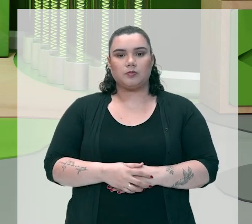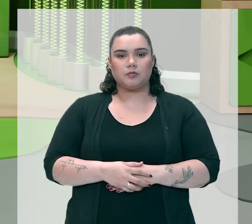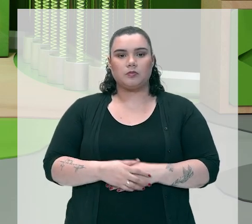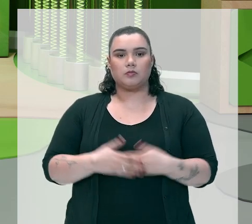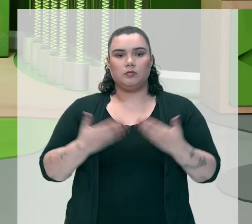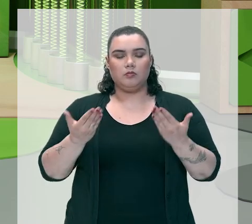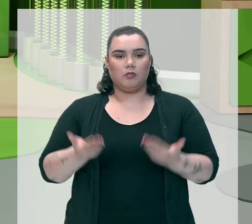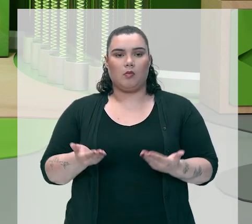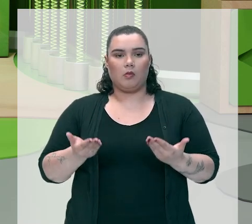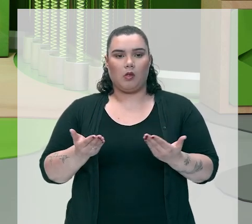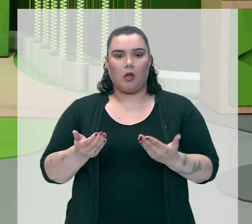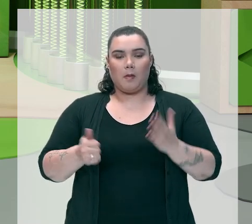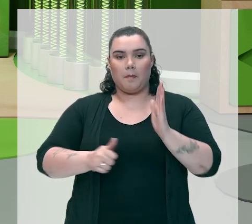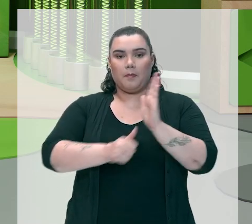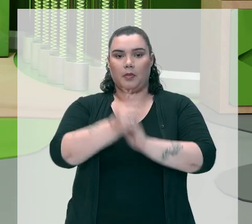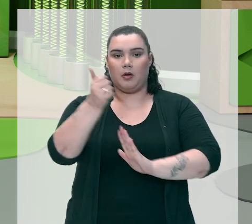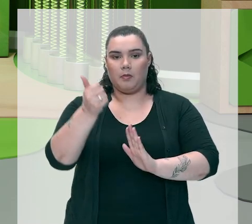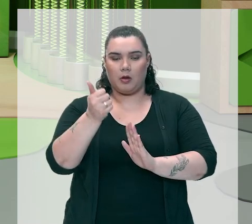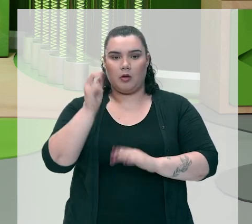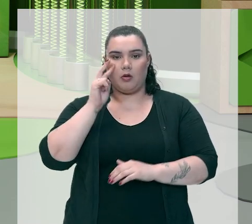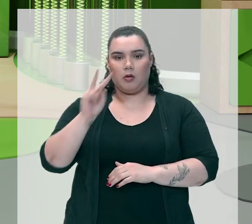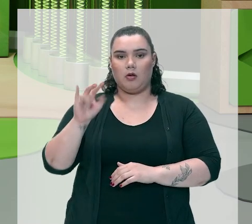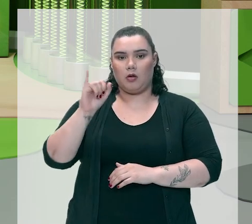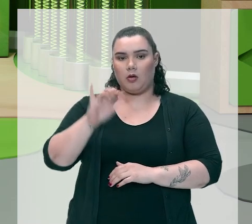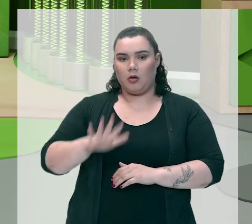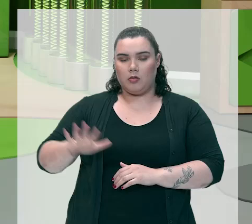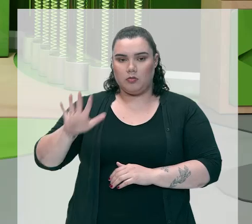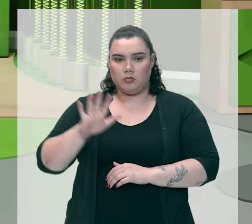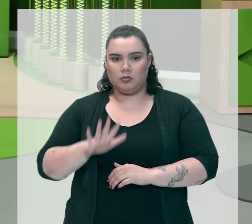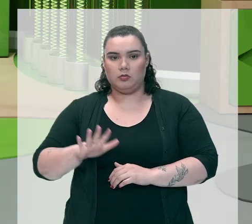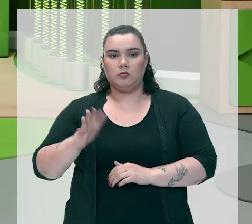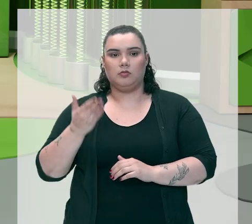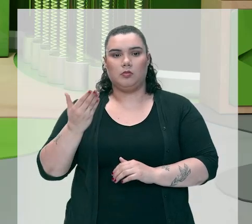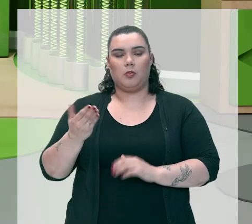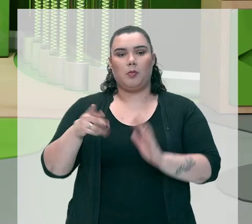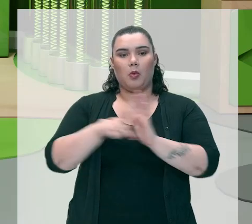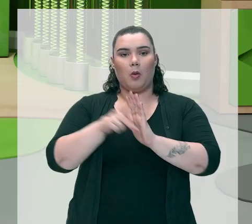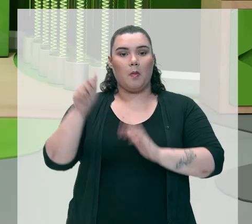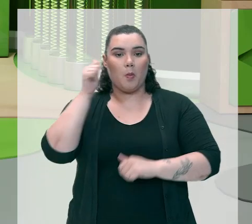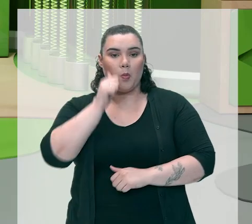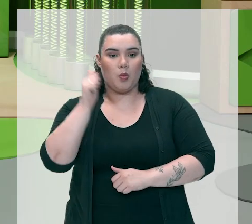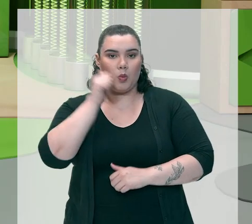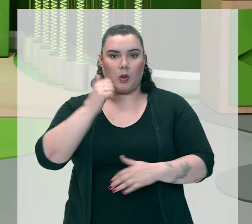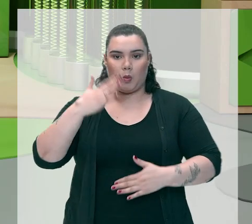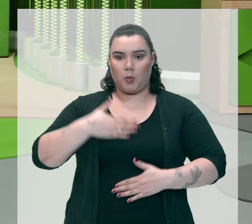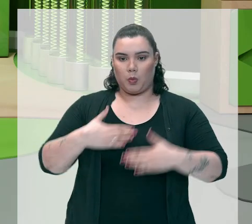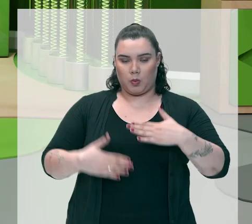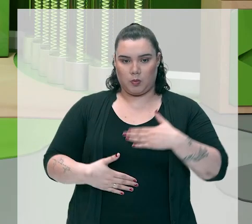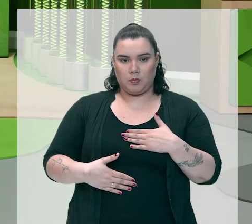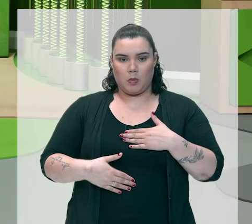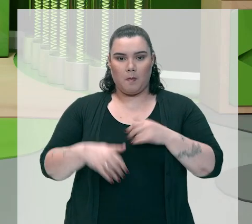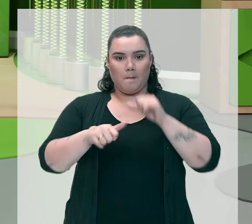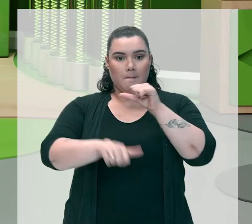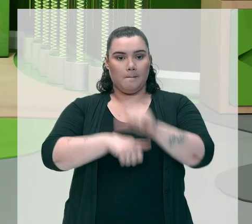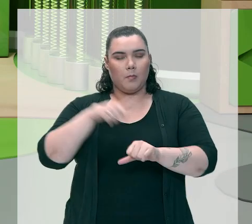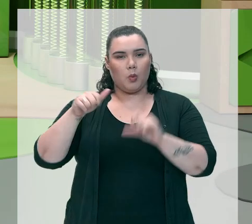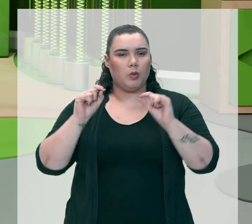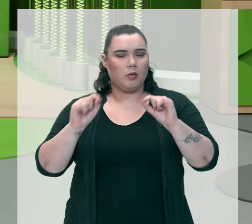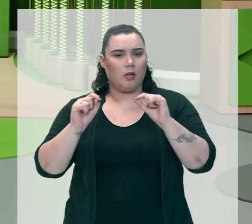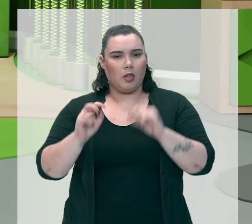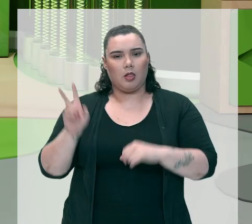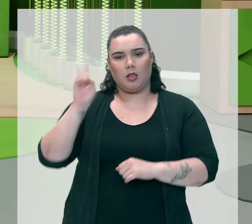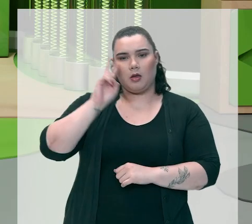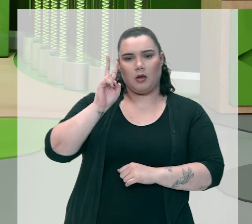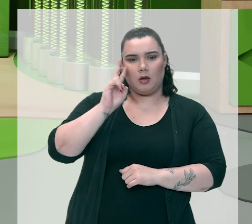Então a gente começa observando aqui uma imagem do sistema endócrino feminino, tá? O que vai mudar são